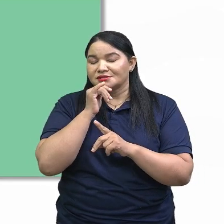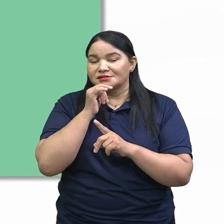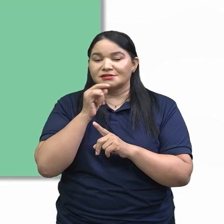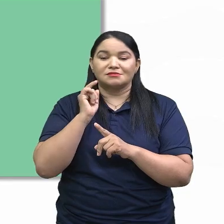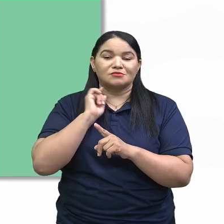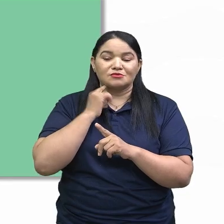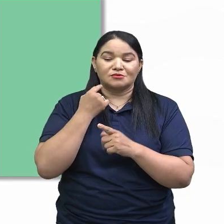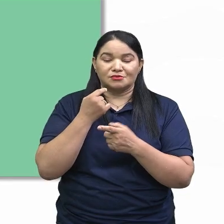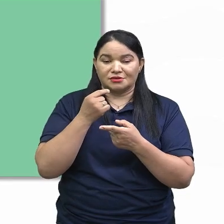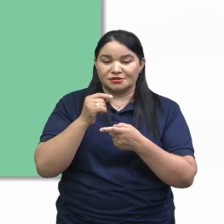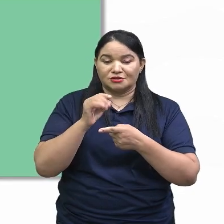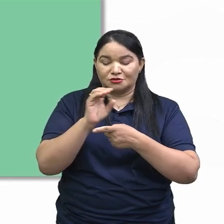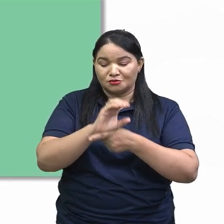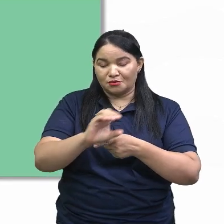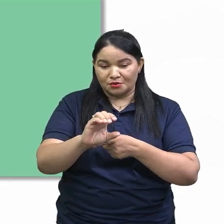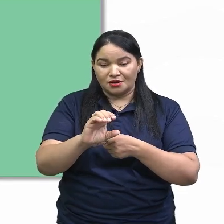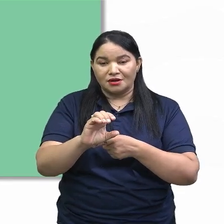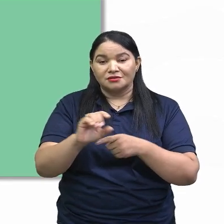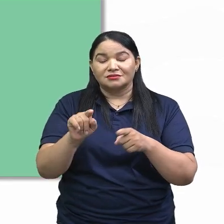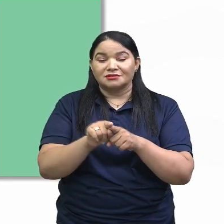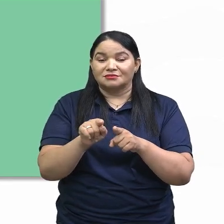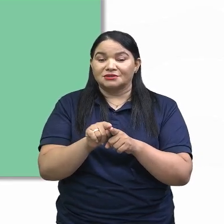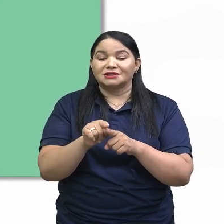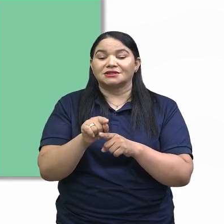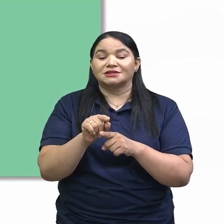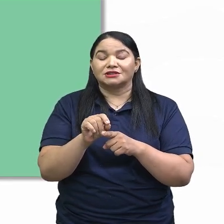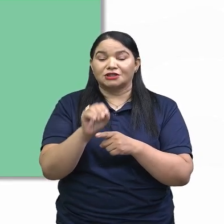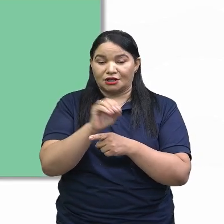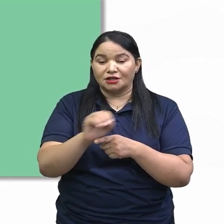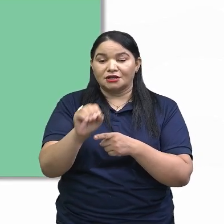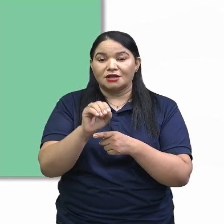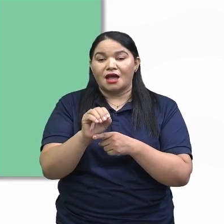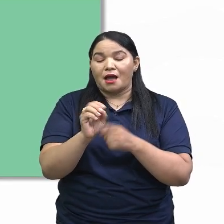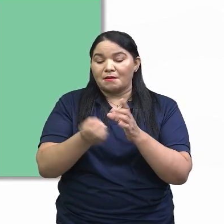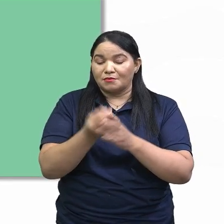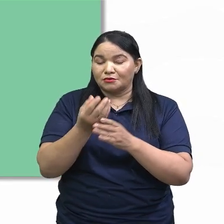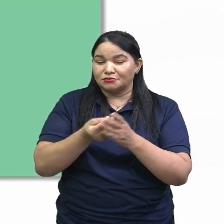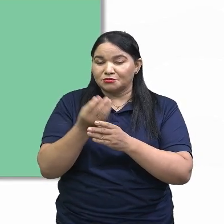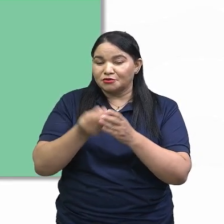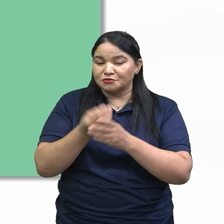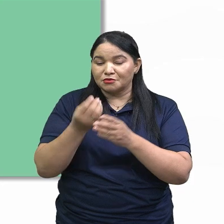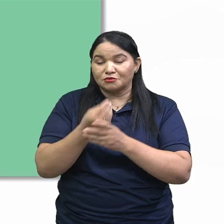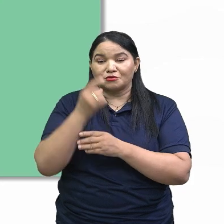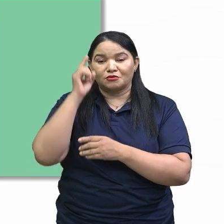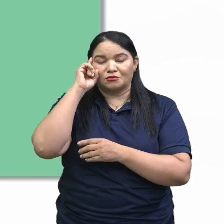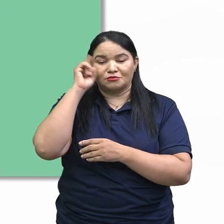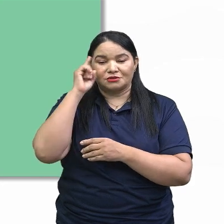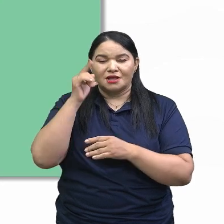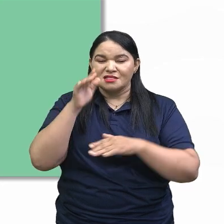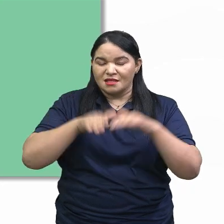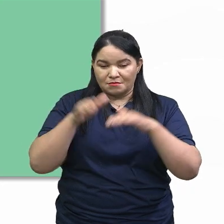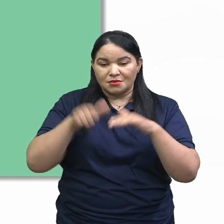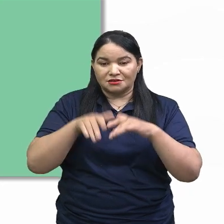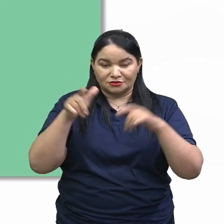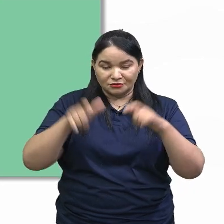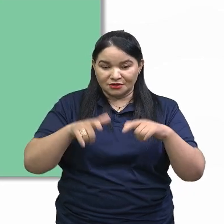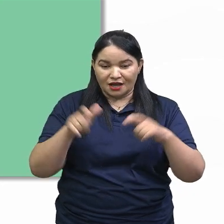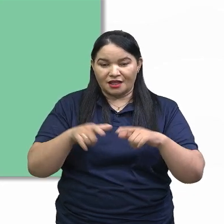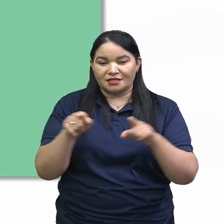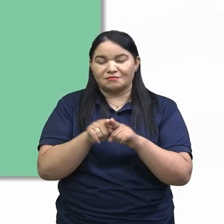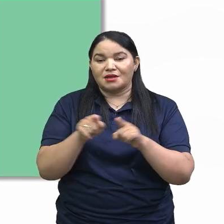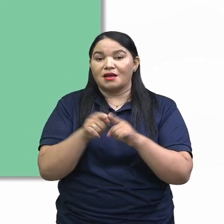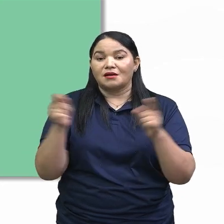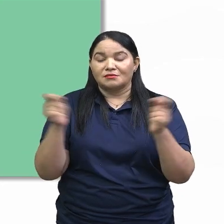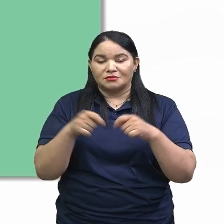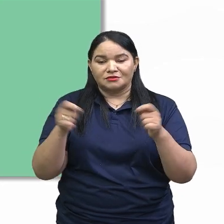orgânico, é algo que a gente está ali produzindo diariamente, né? Então, depende também da região para que seja